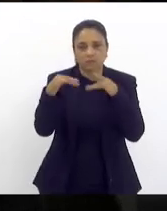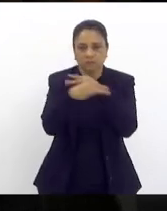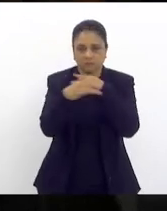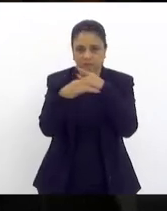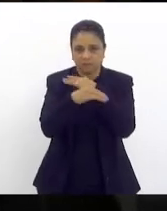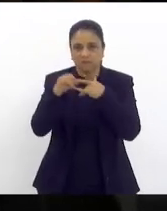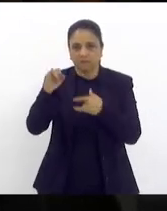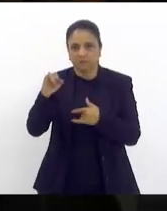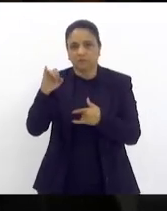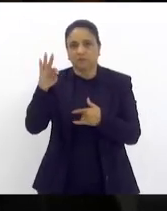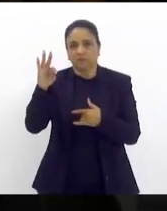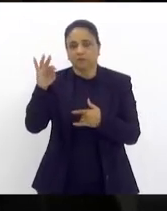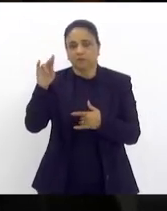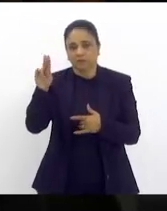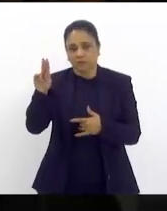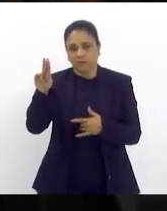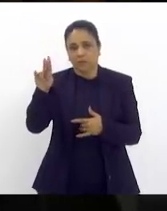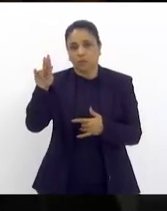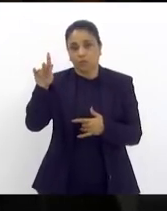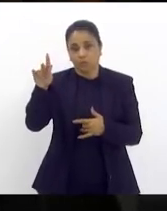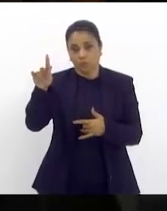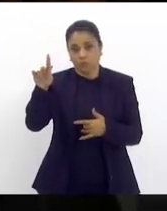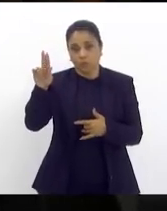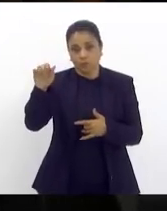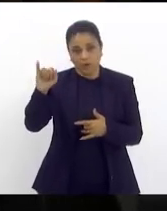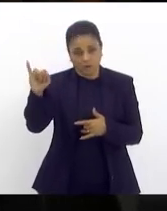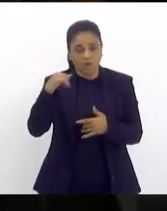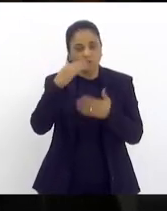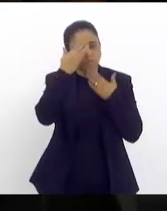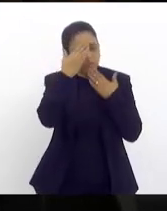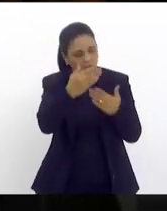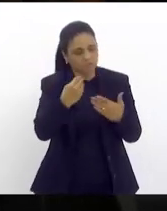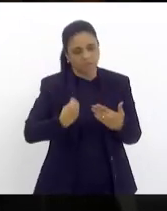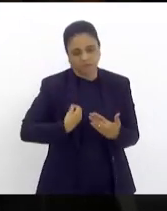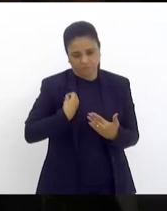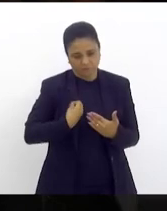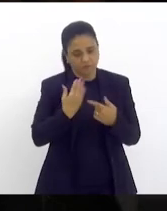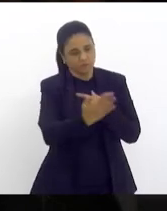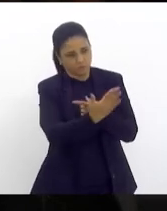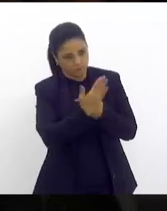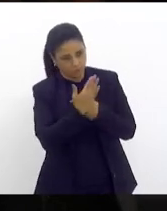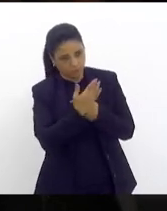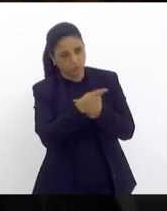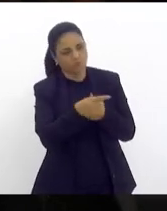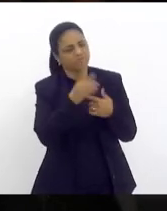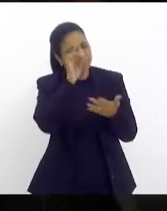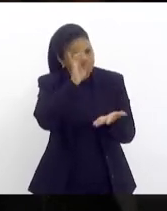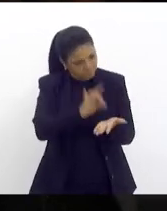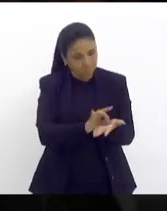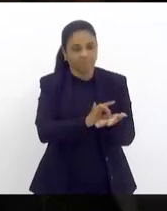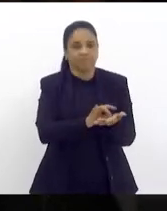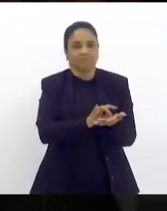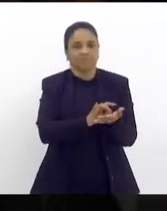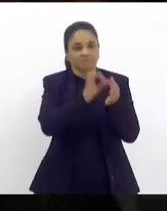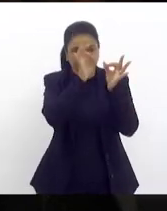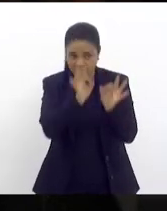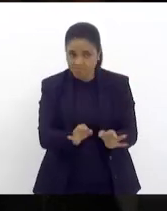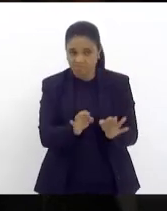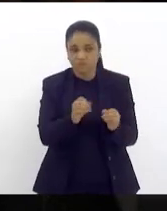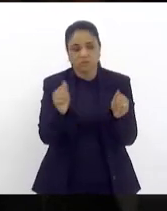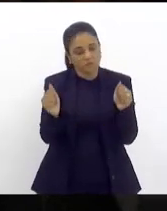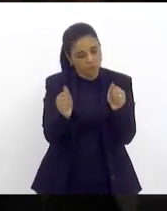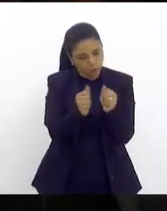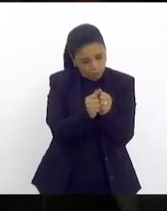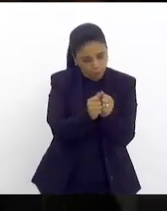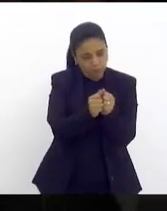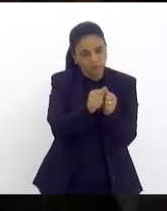E Rubão, obrigado por tudo que você tem feito na minha vida. Você pode ter certeza, meu irmão, eu vou estar sempre ao seu lado para o que